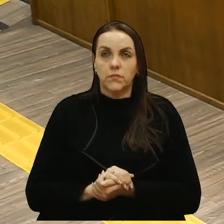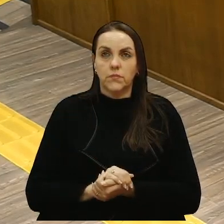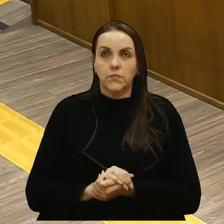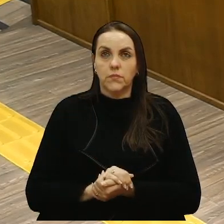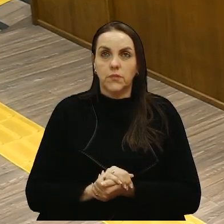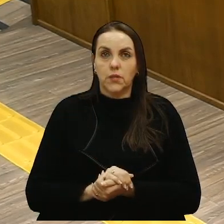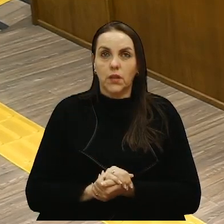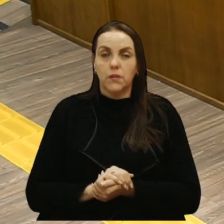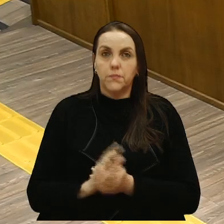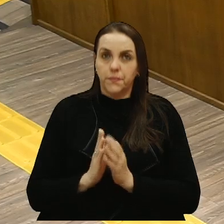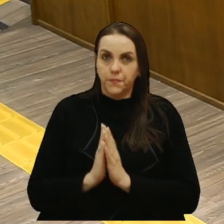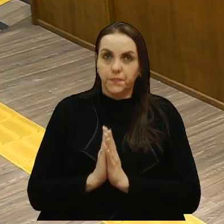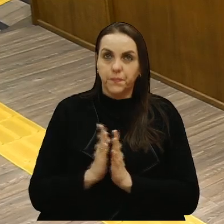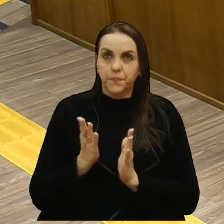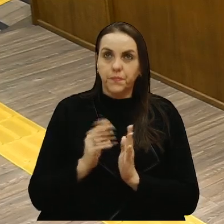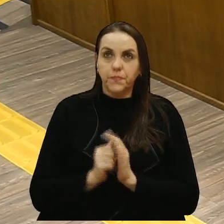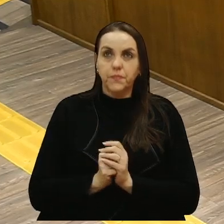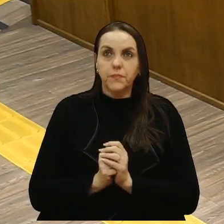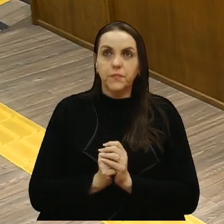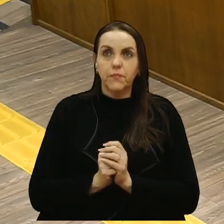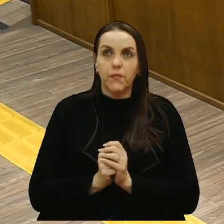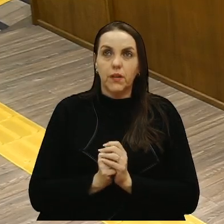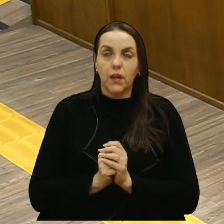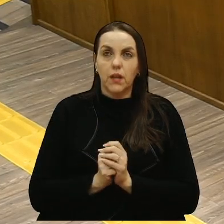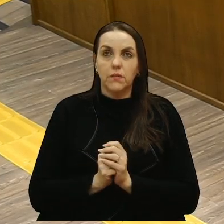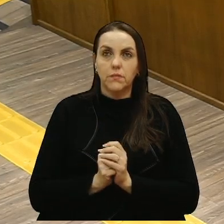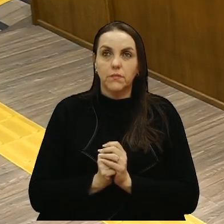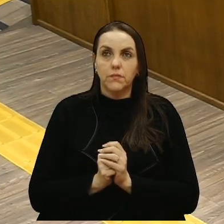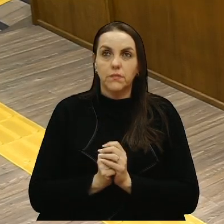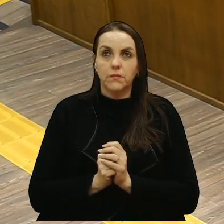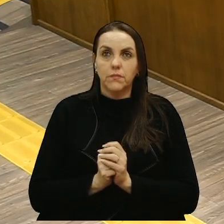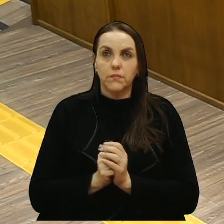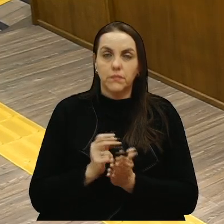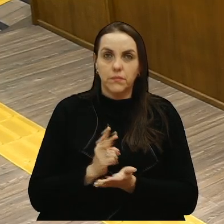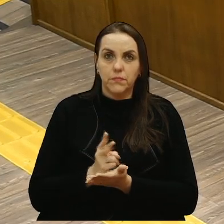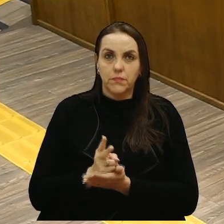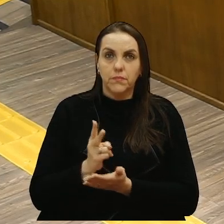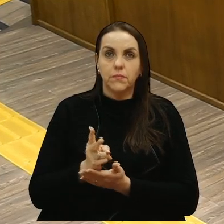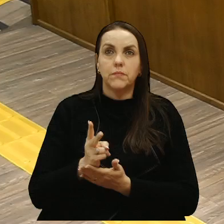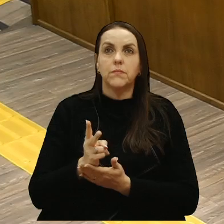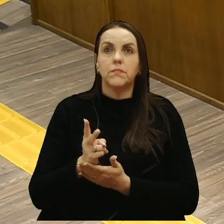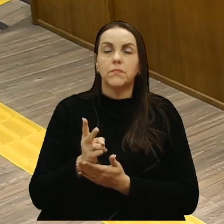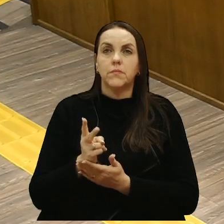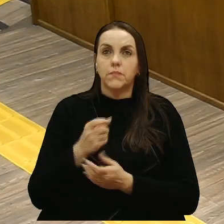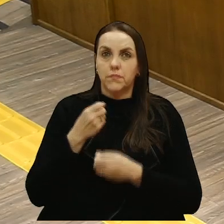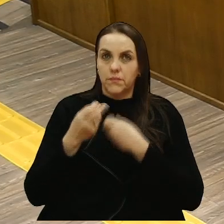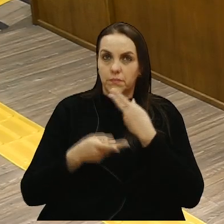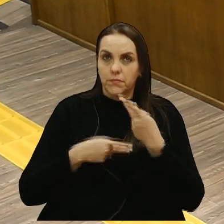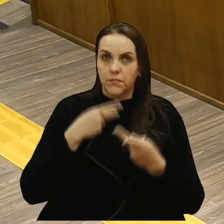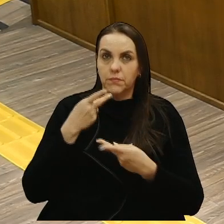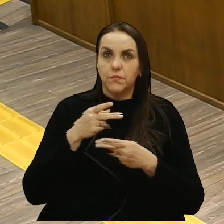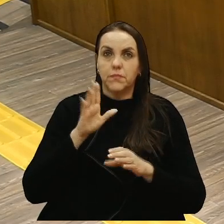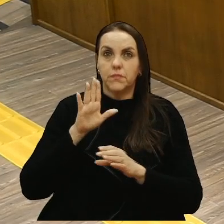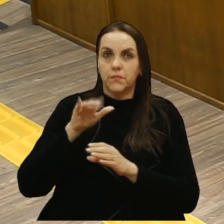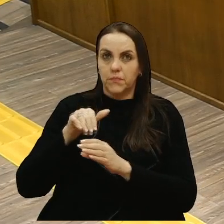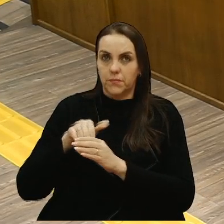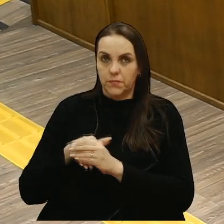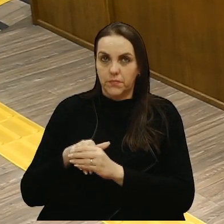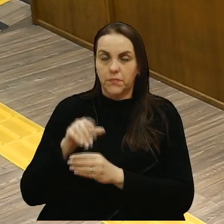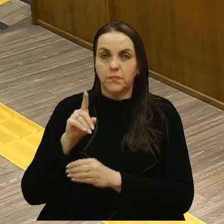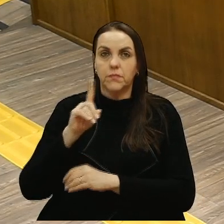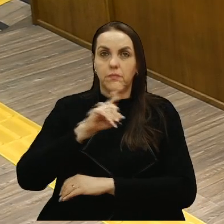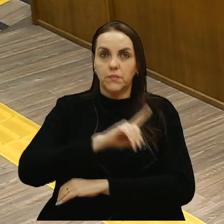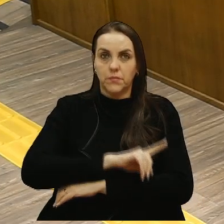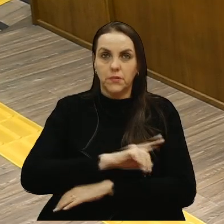Se o senhor puder verificar minha questão de ordem, obrigado. Seguindo na declaração de voto sobre o Dia